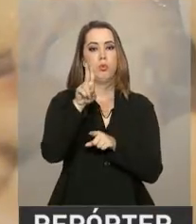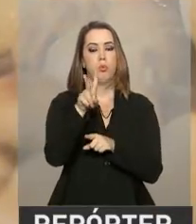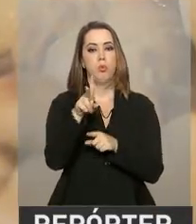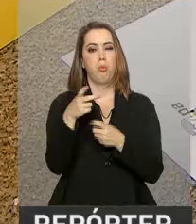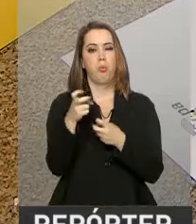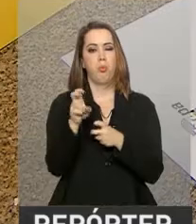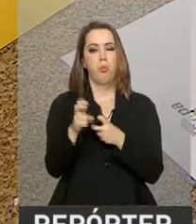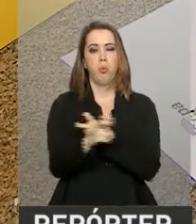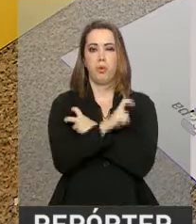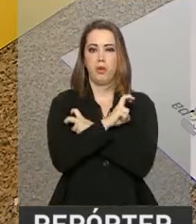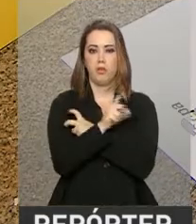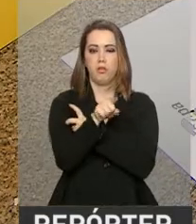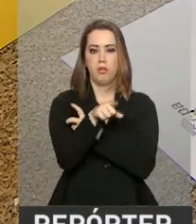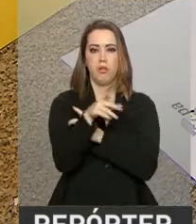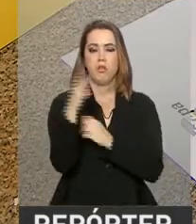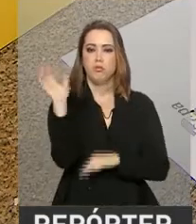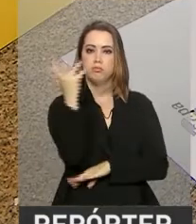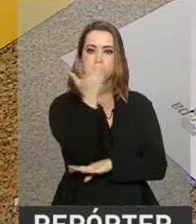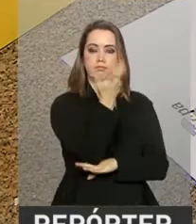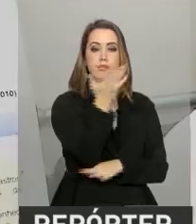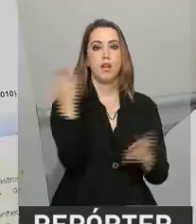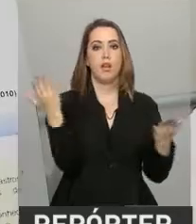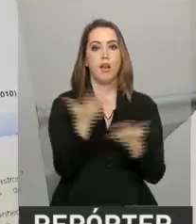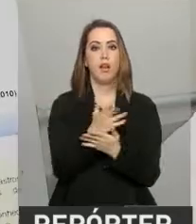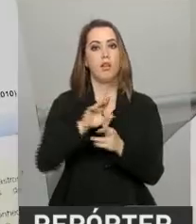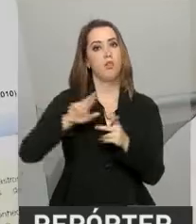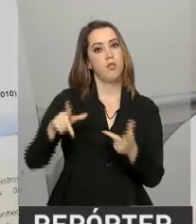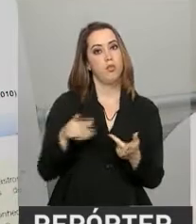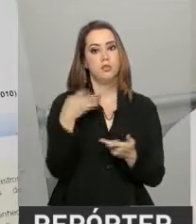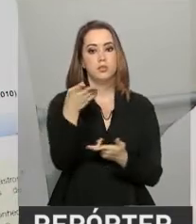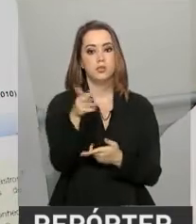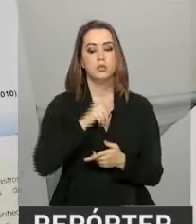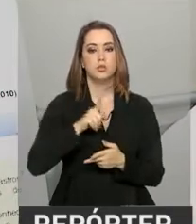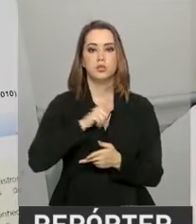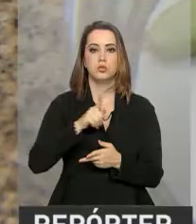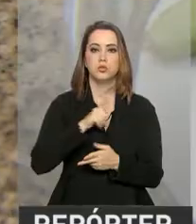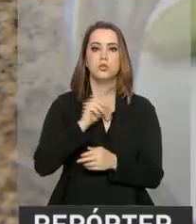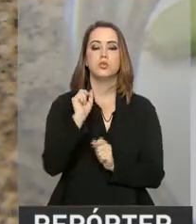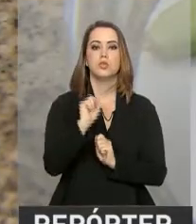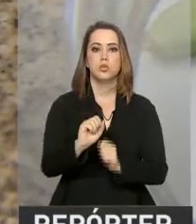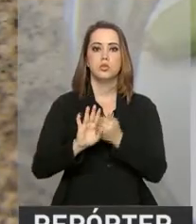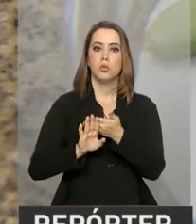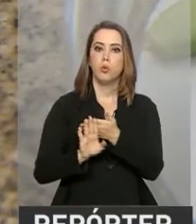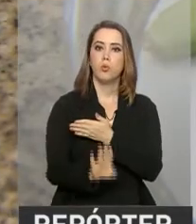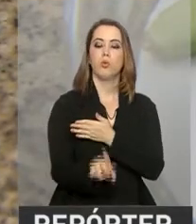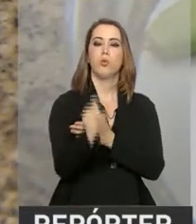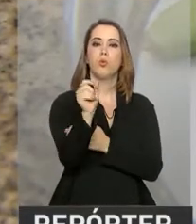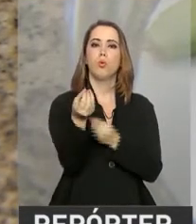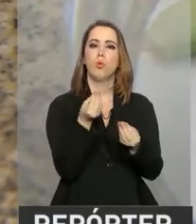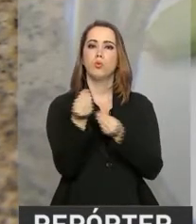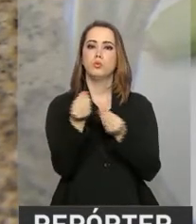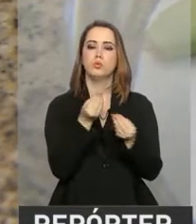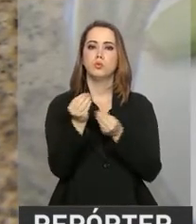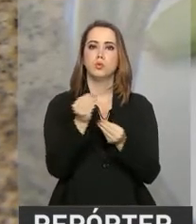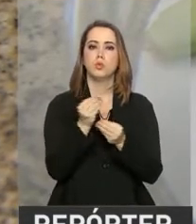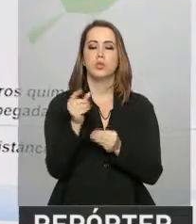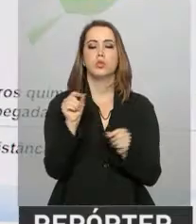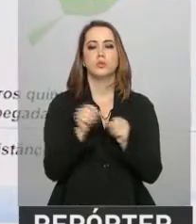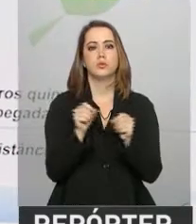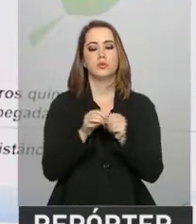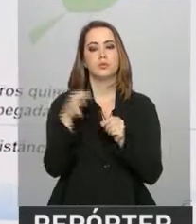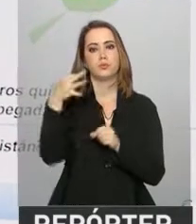metade a empresa desenvolveu uma armadilha para atrair os insetos e assim saber a hora certa de usar o inseticida